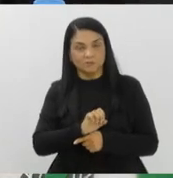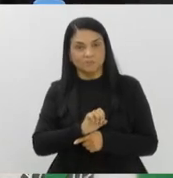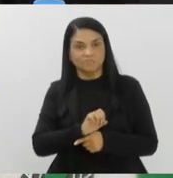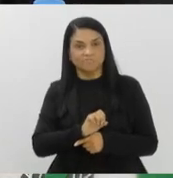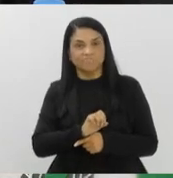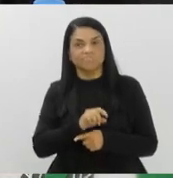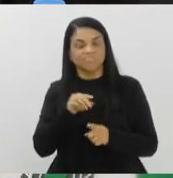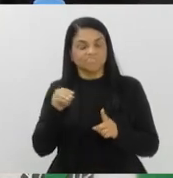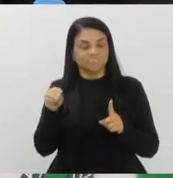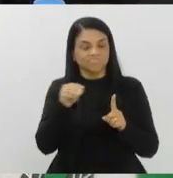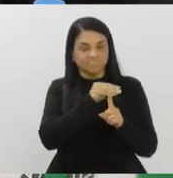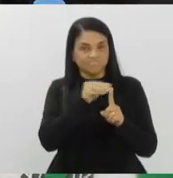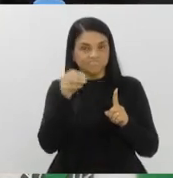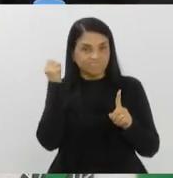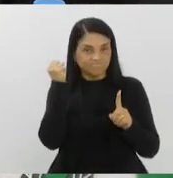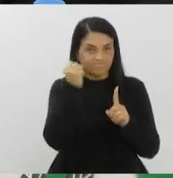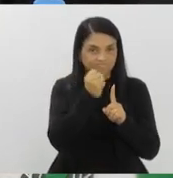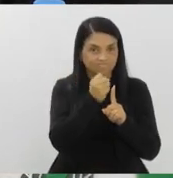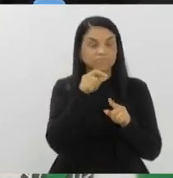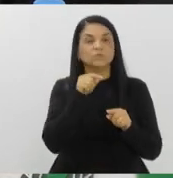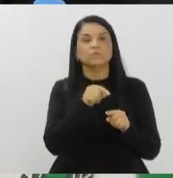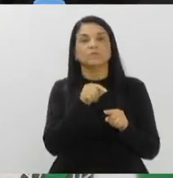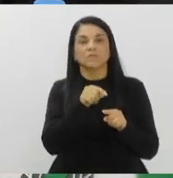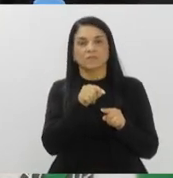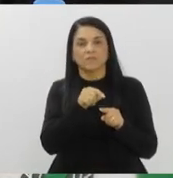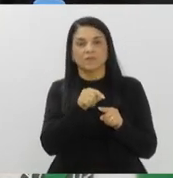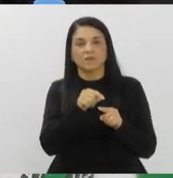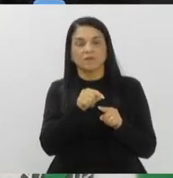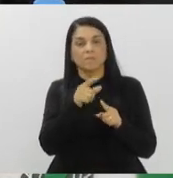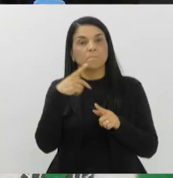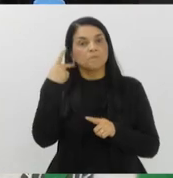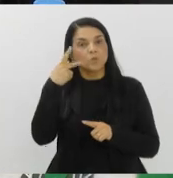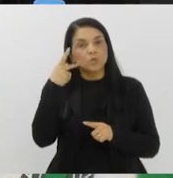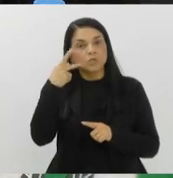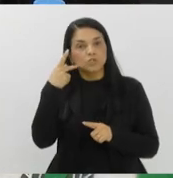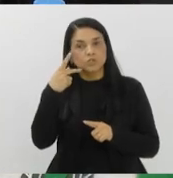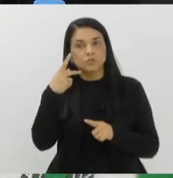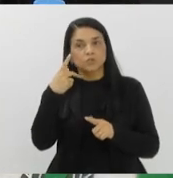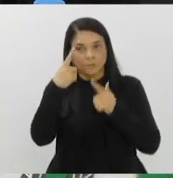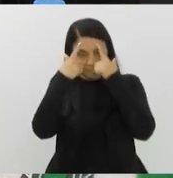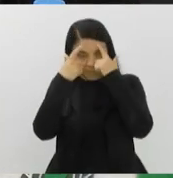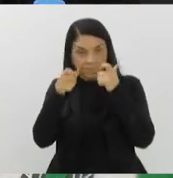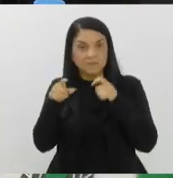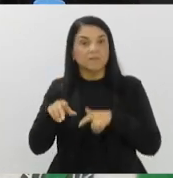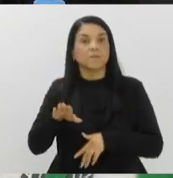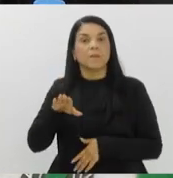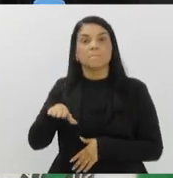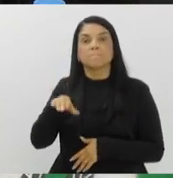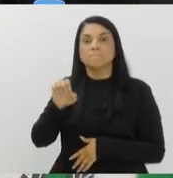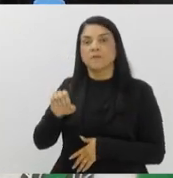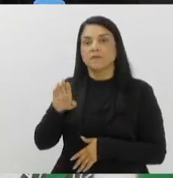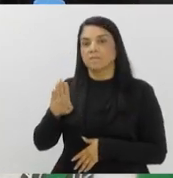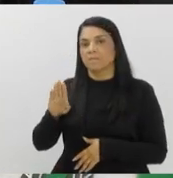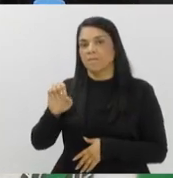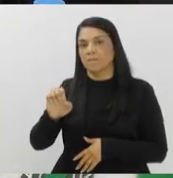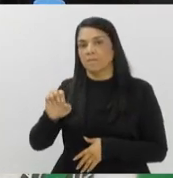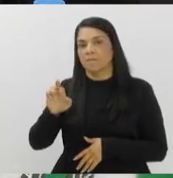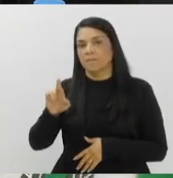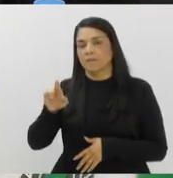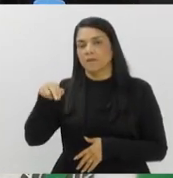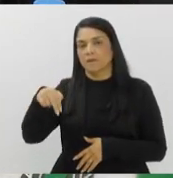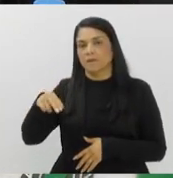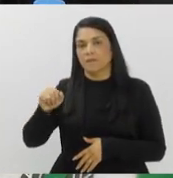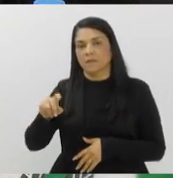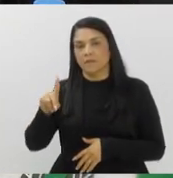feminicídios políticos, né? Que a gente não pode pensar também em Mãe Bernadette, que foi assassinada quando lutava pelas